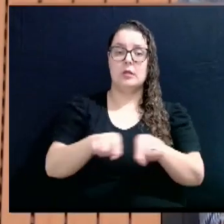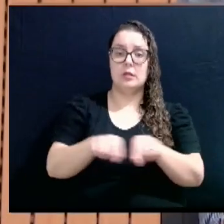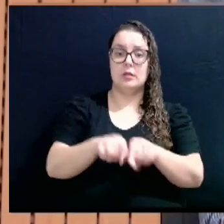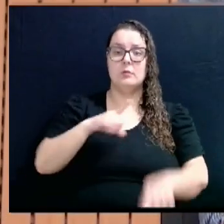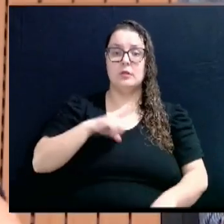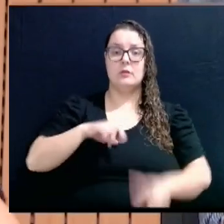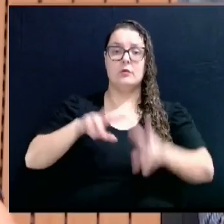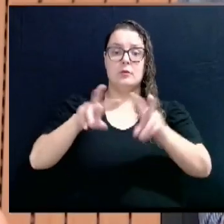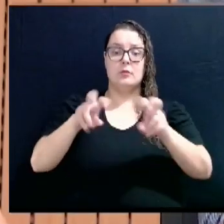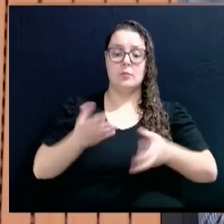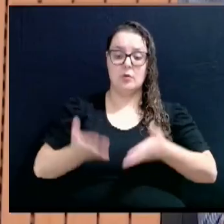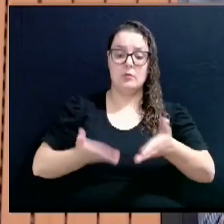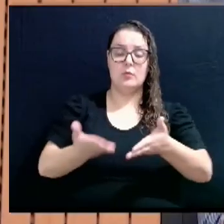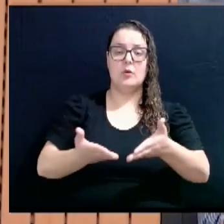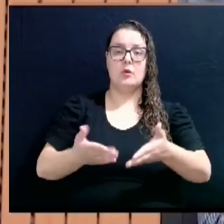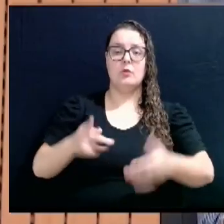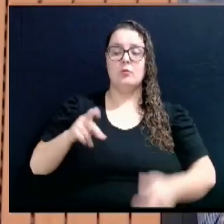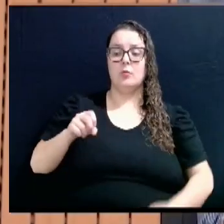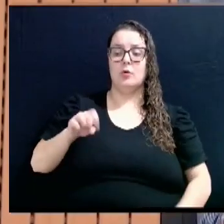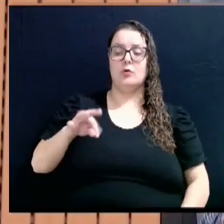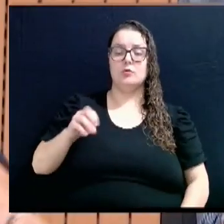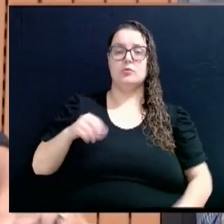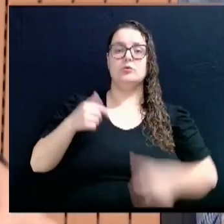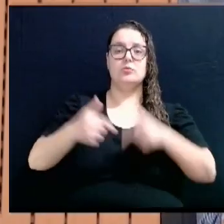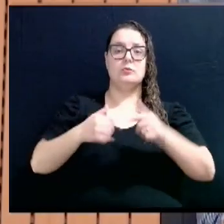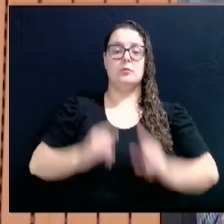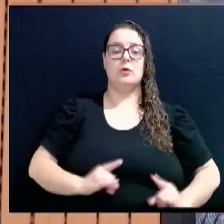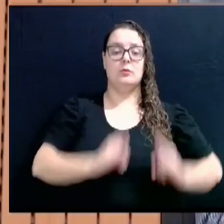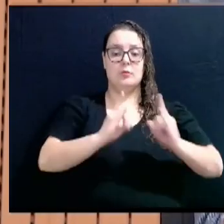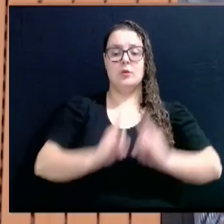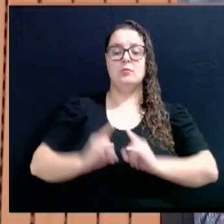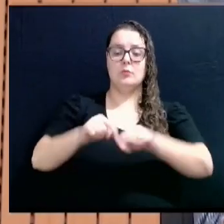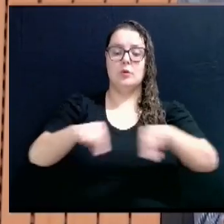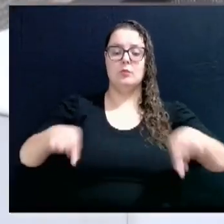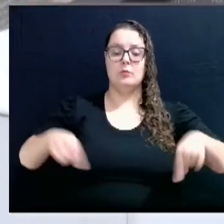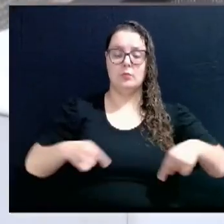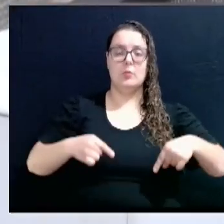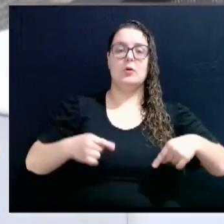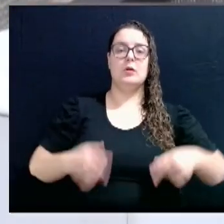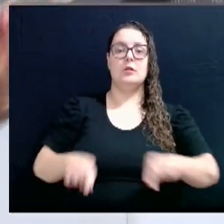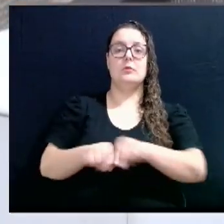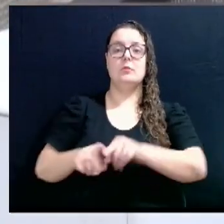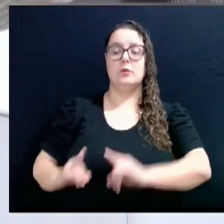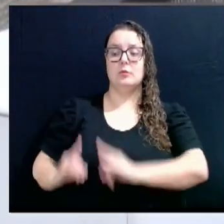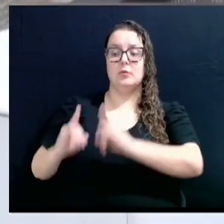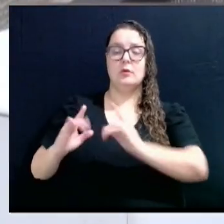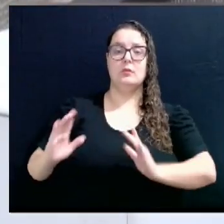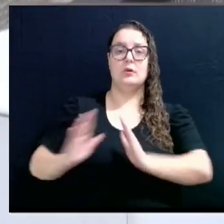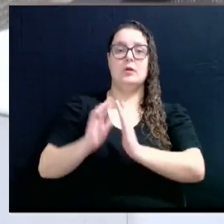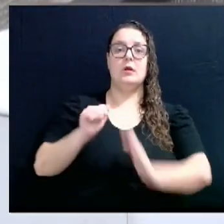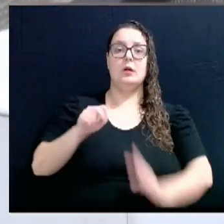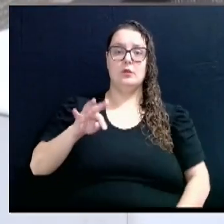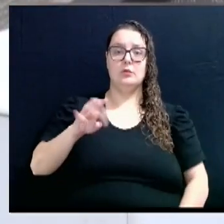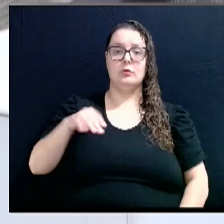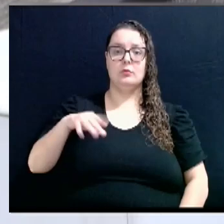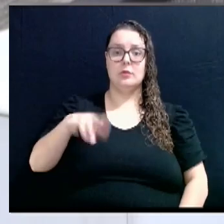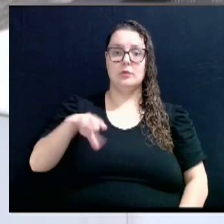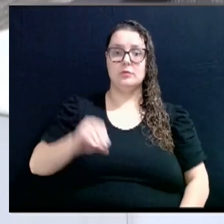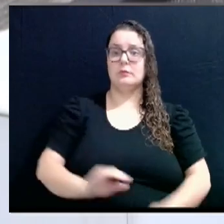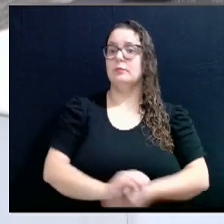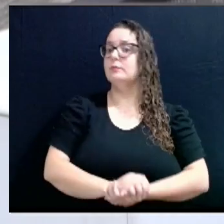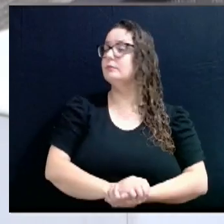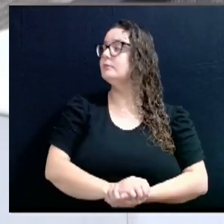de postos de trabalho em condomínios e edifícios diante da automação. Foi um tema trazido